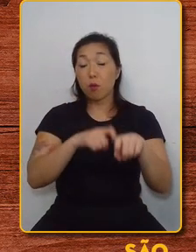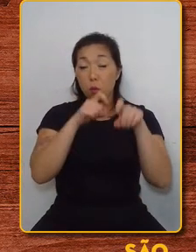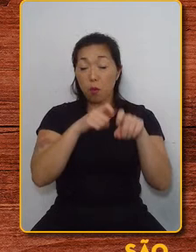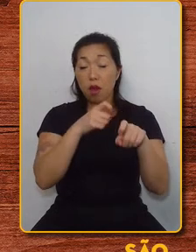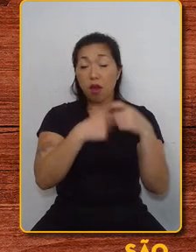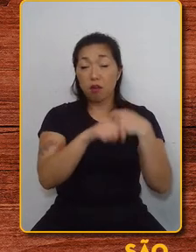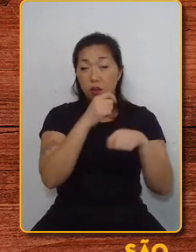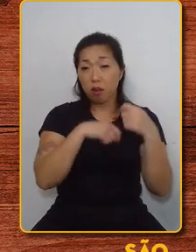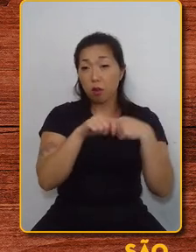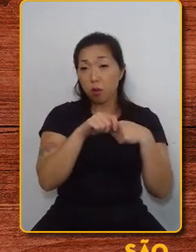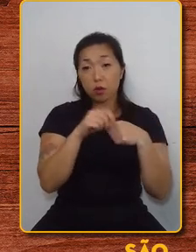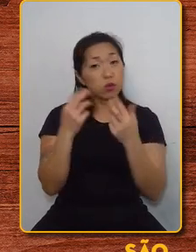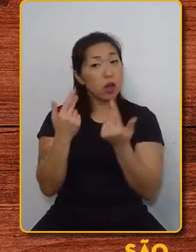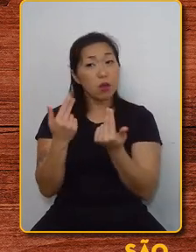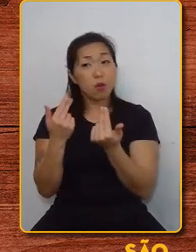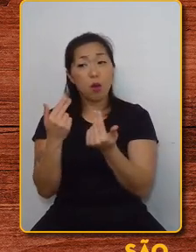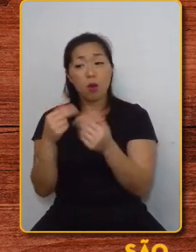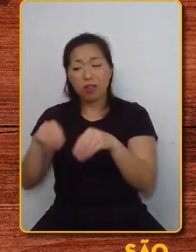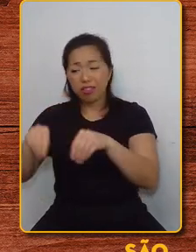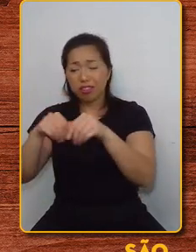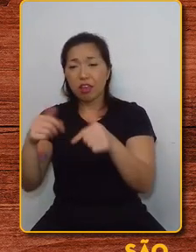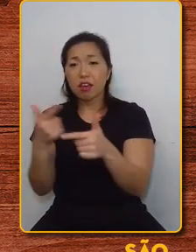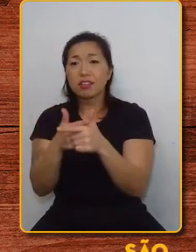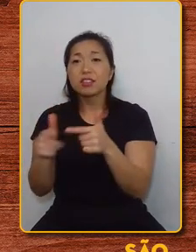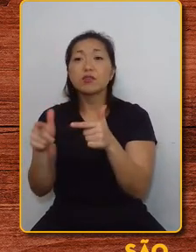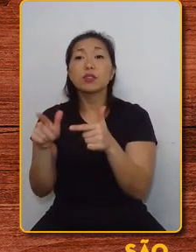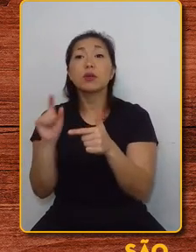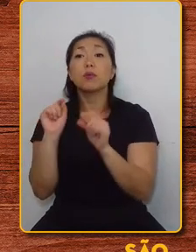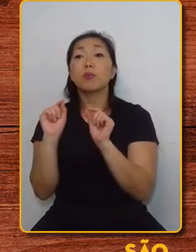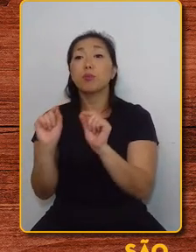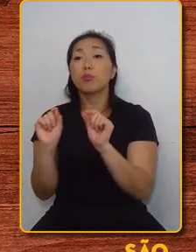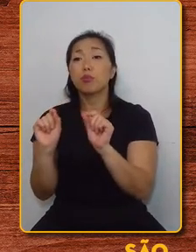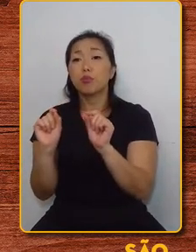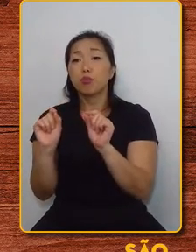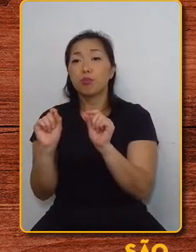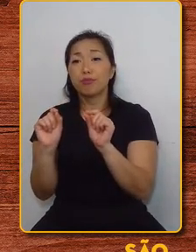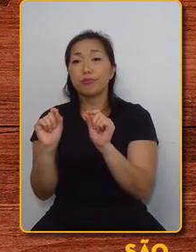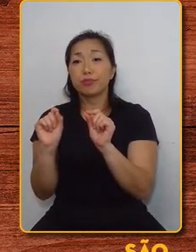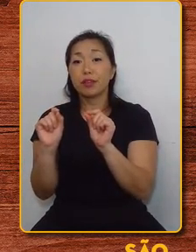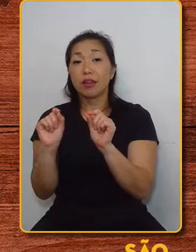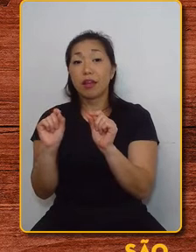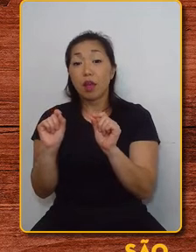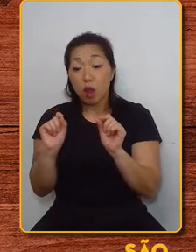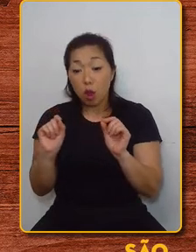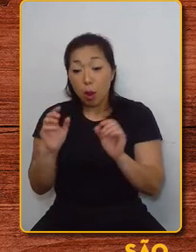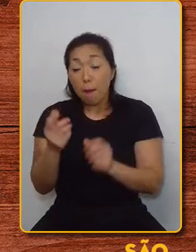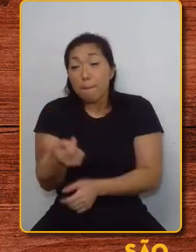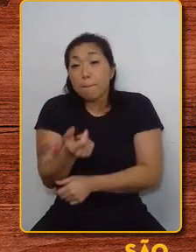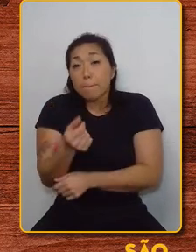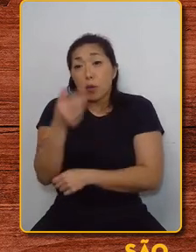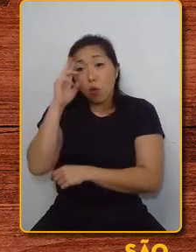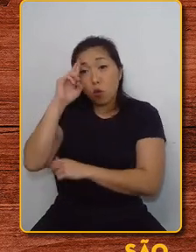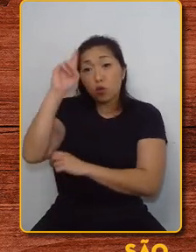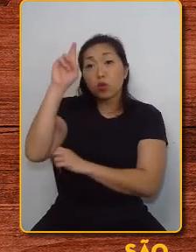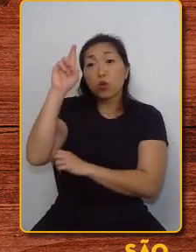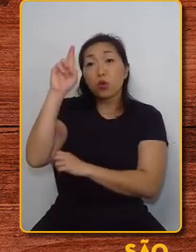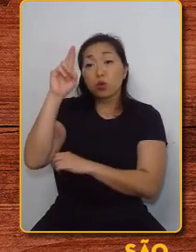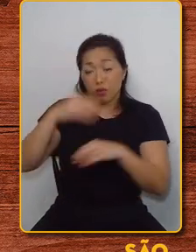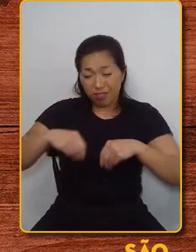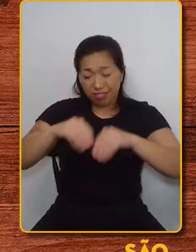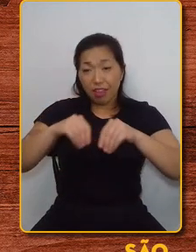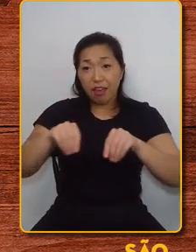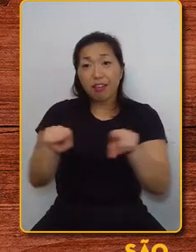renda. Esse é o problema. No resto ele vai bem. Se a gente quiser